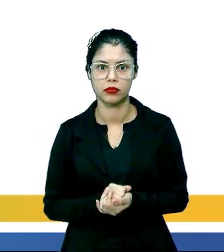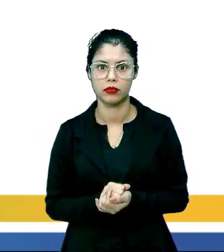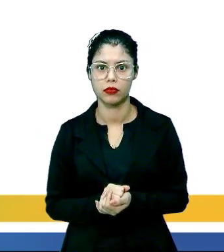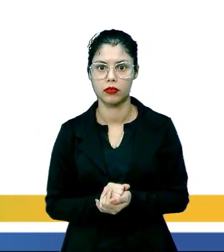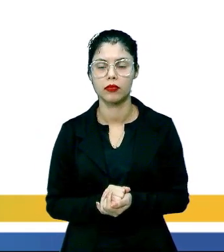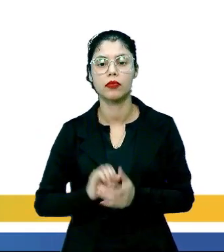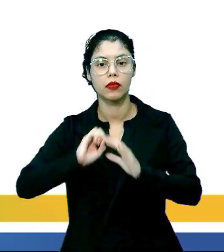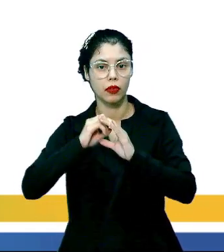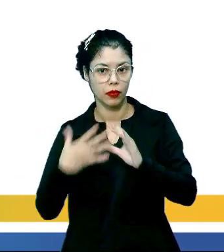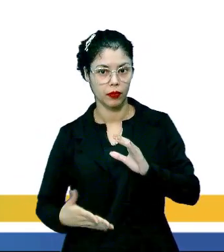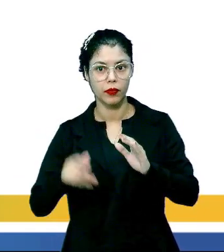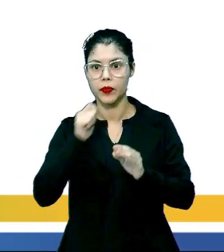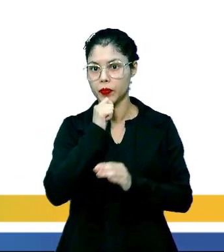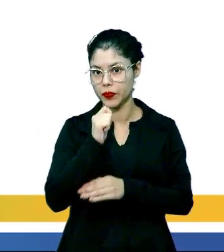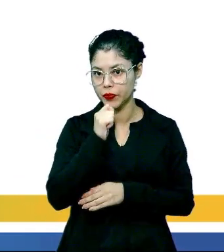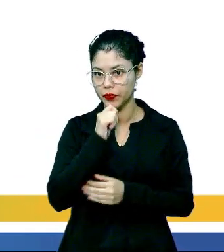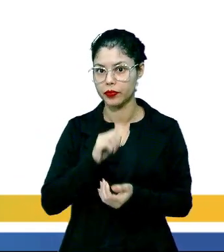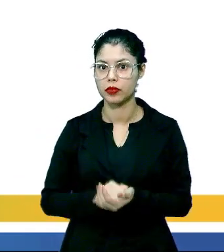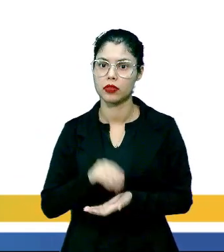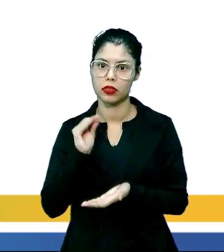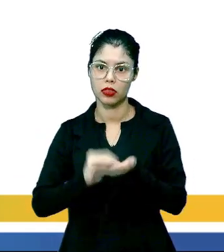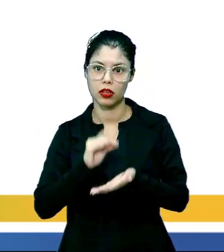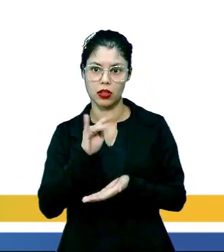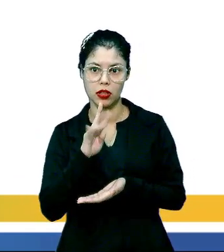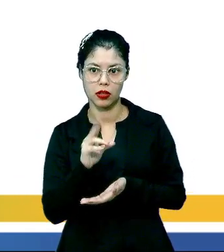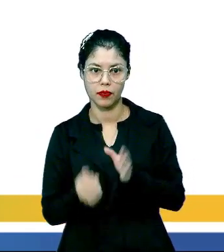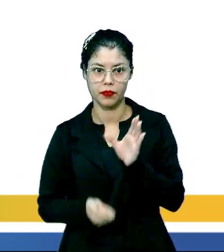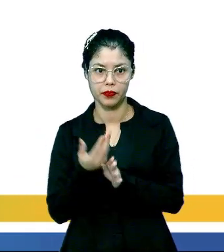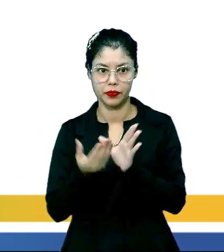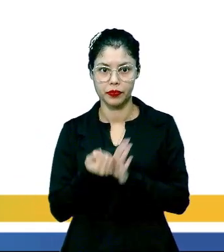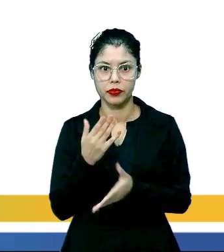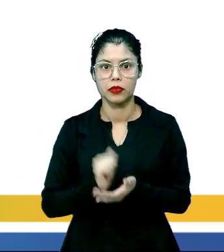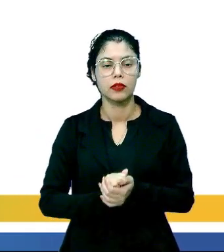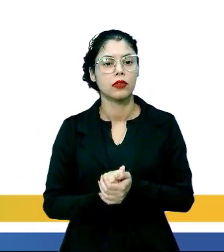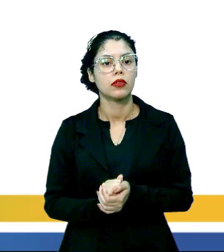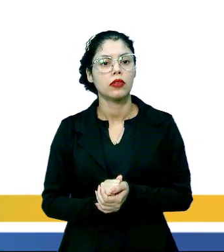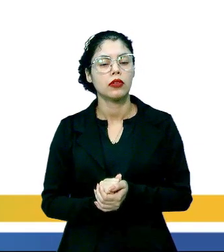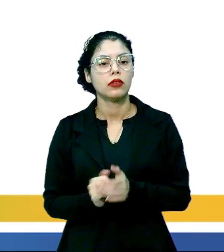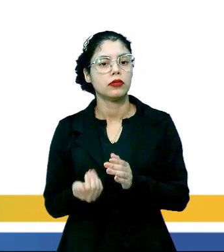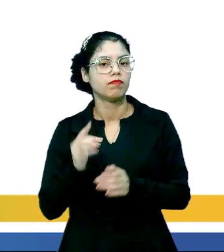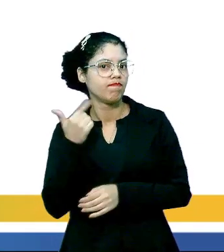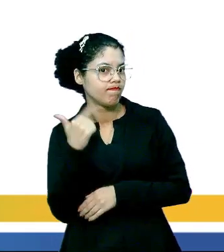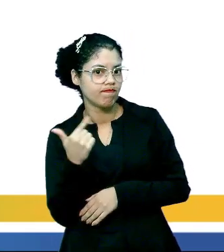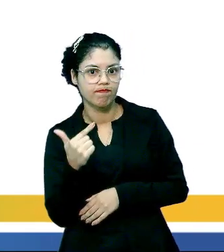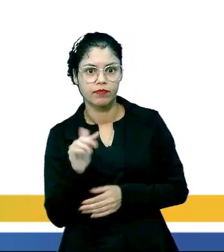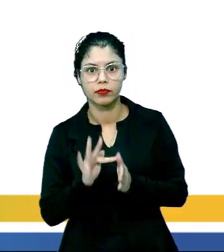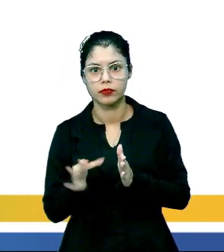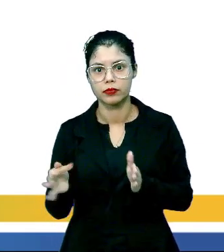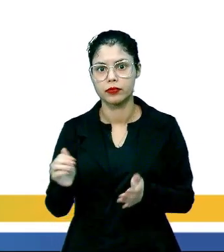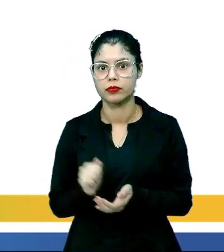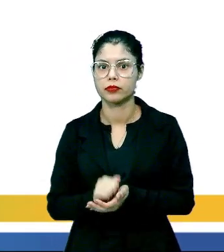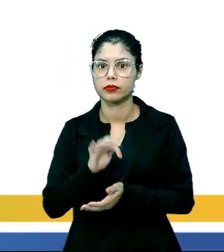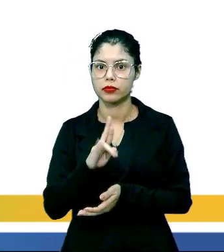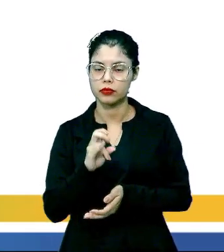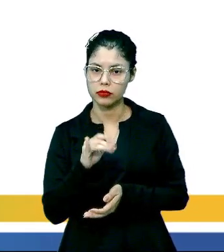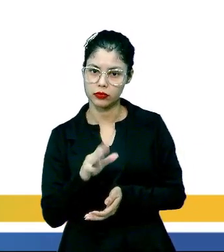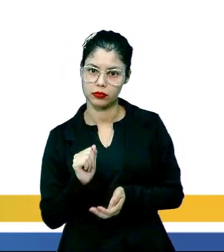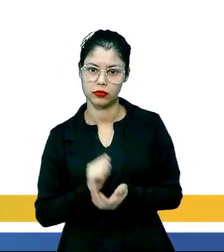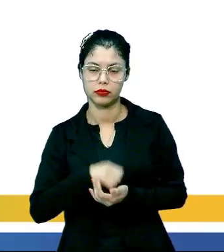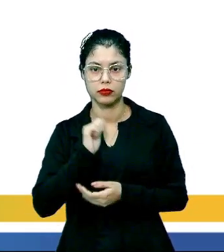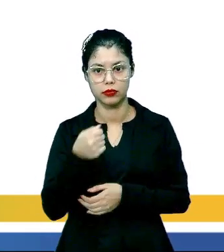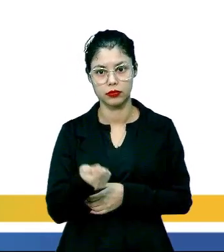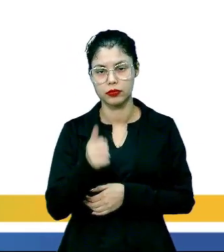O diabetes insípidos é caracterizado por um distúrbio na produção ou no funcionamento do hormônio